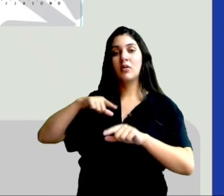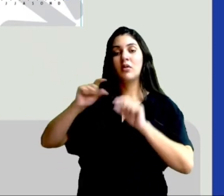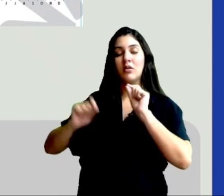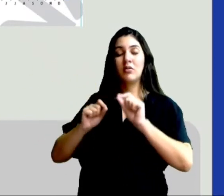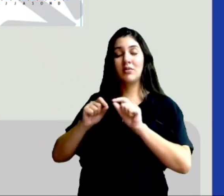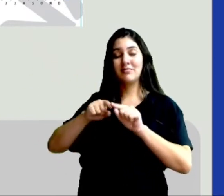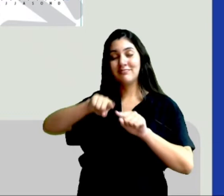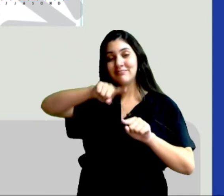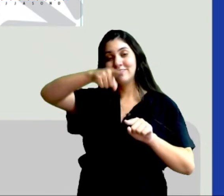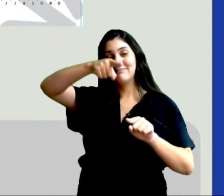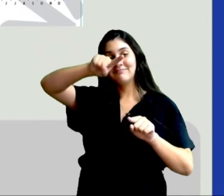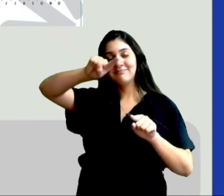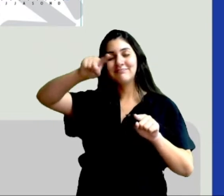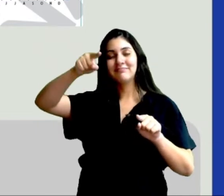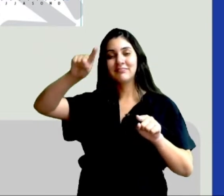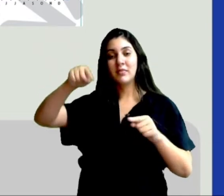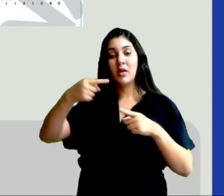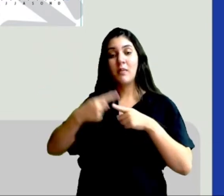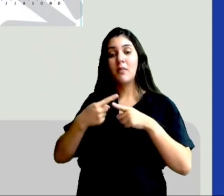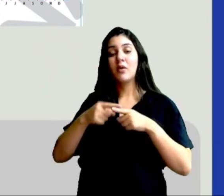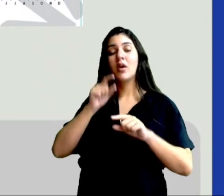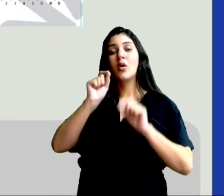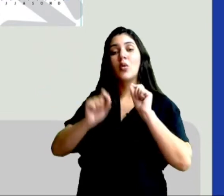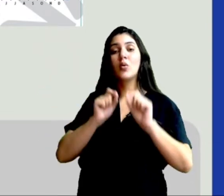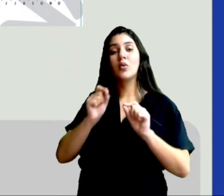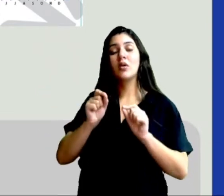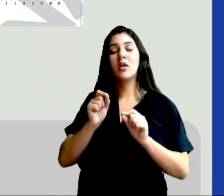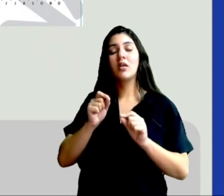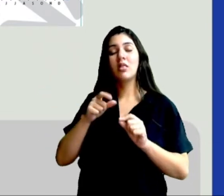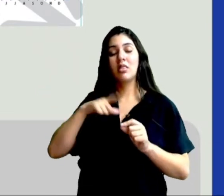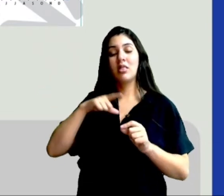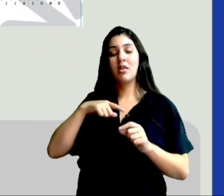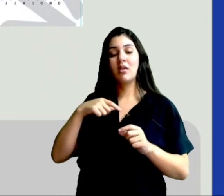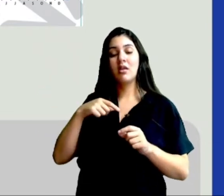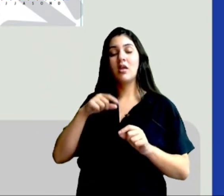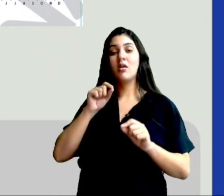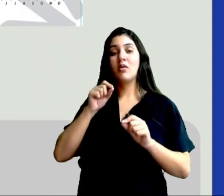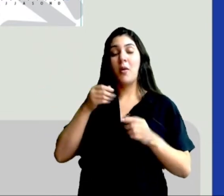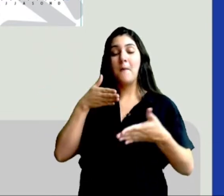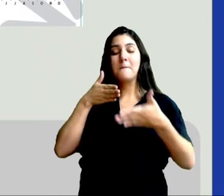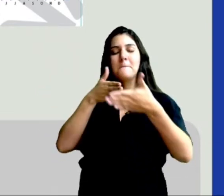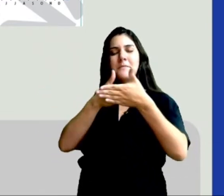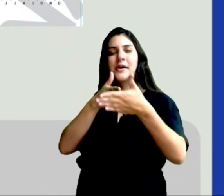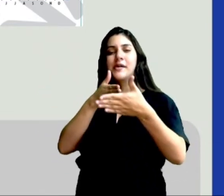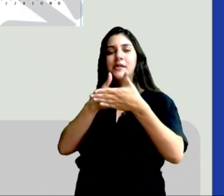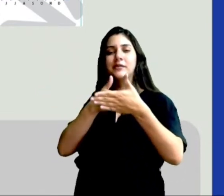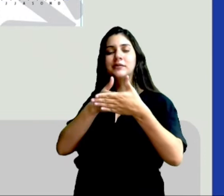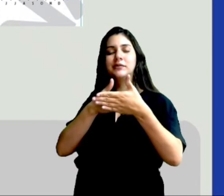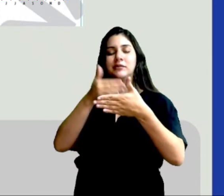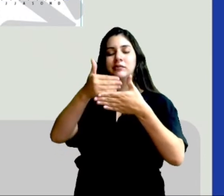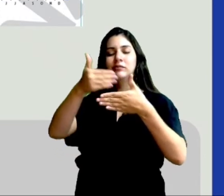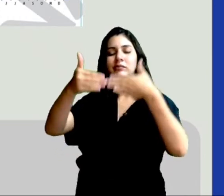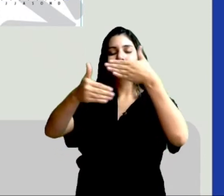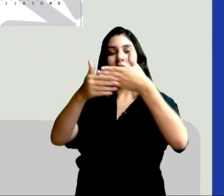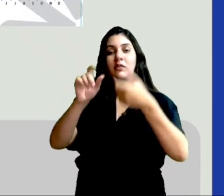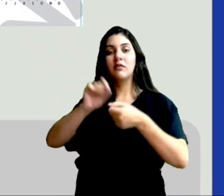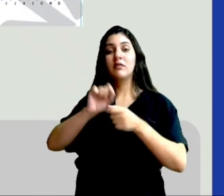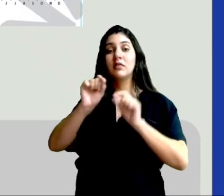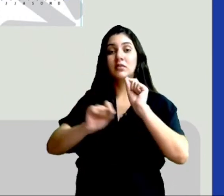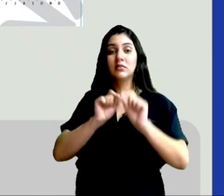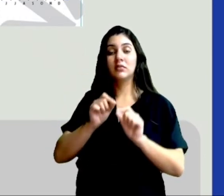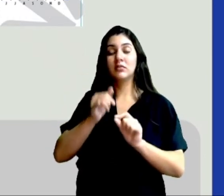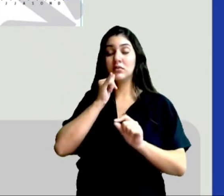maiores índices de precipitação. Por quê? Porque aqueles relevos eles causam um paredão, né? Que fazem com que